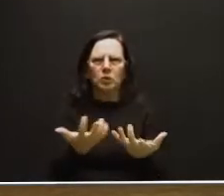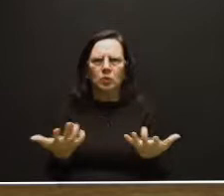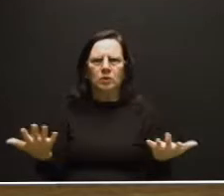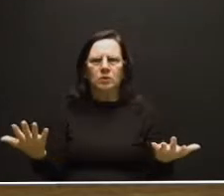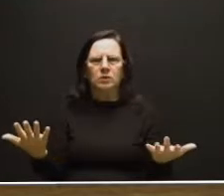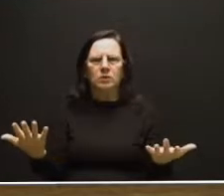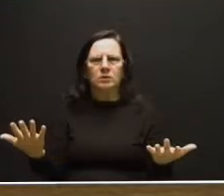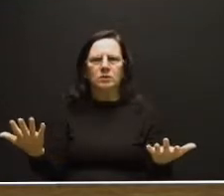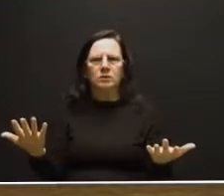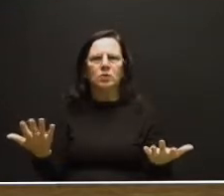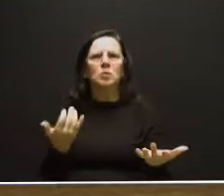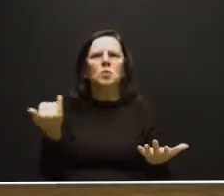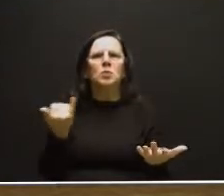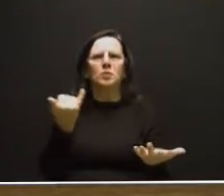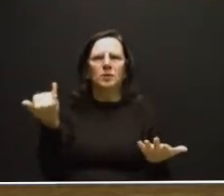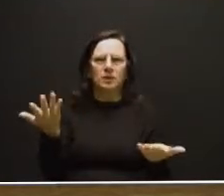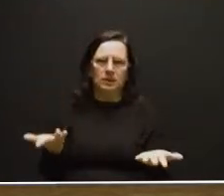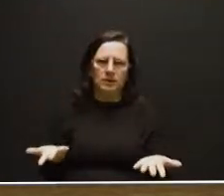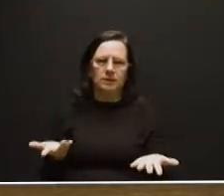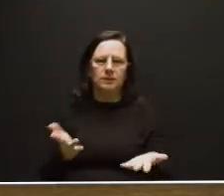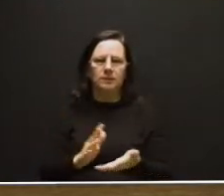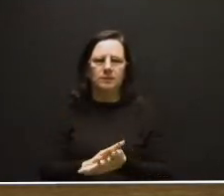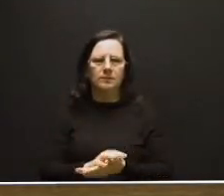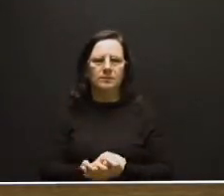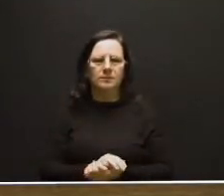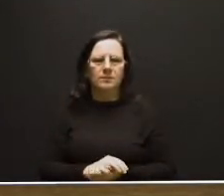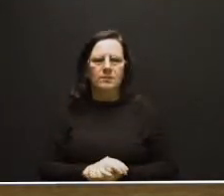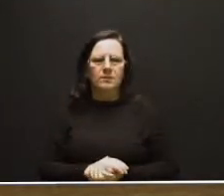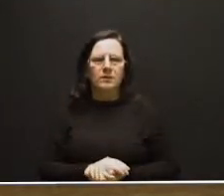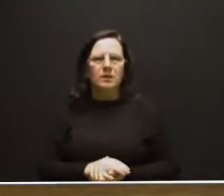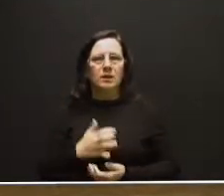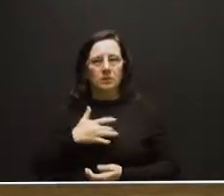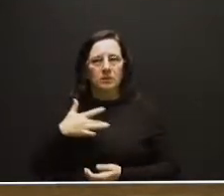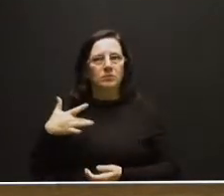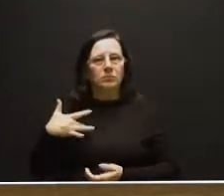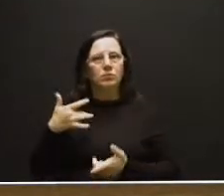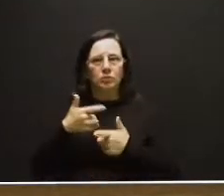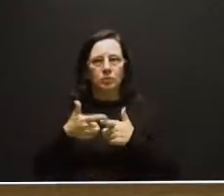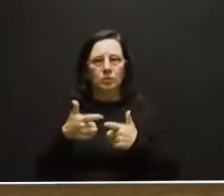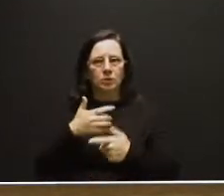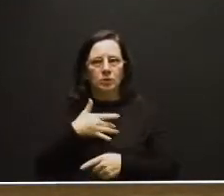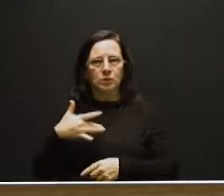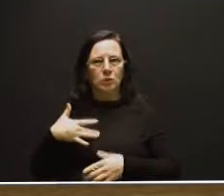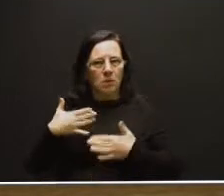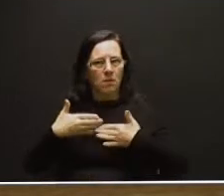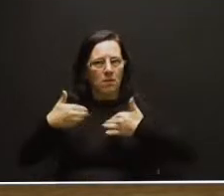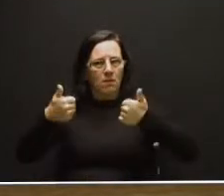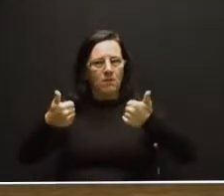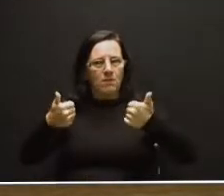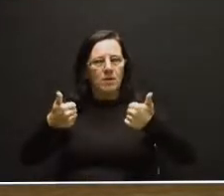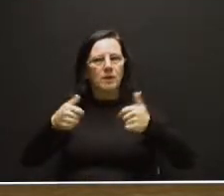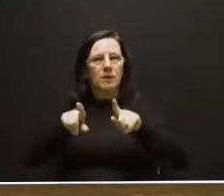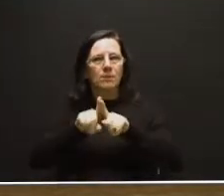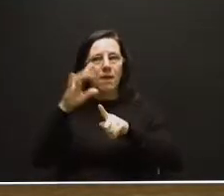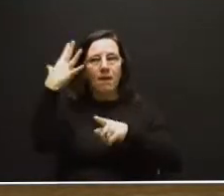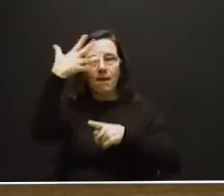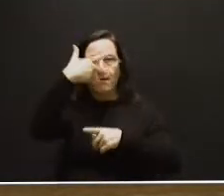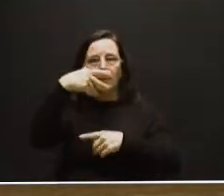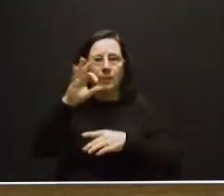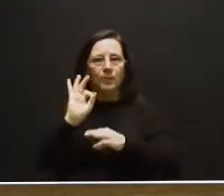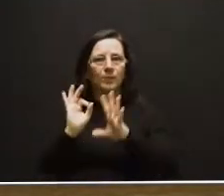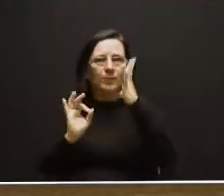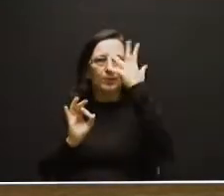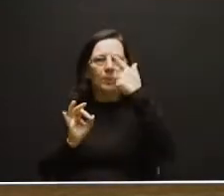qual a importância disso é aquilo que eu falei questão de saúde além também de embelezamento da nossa